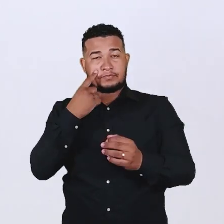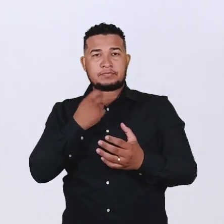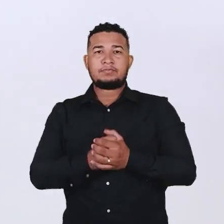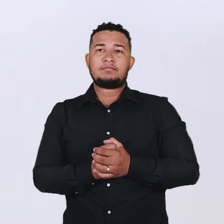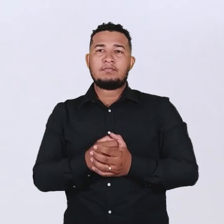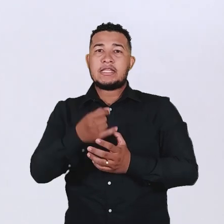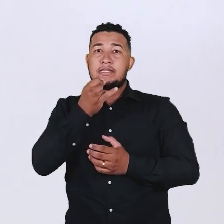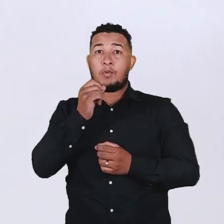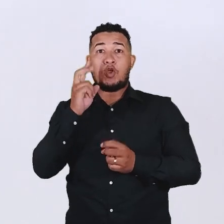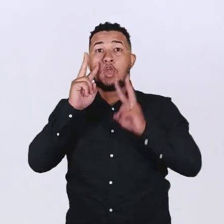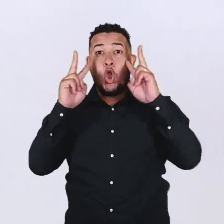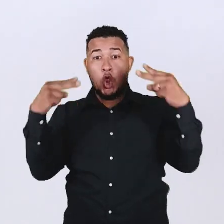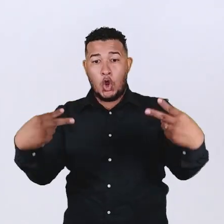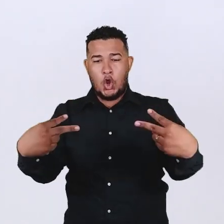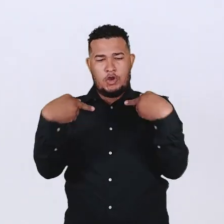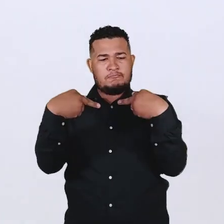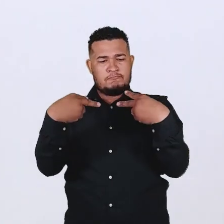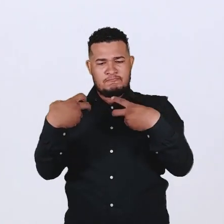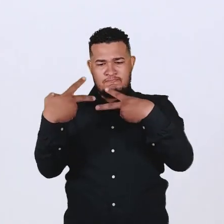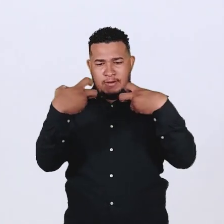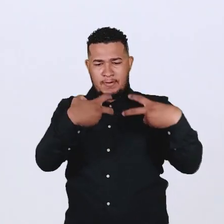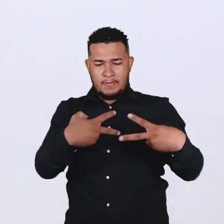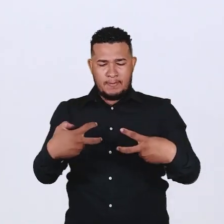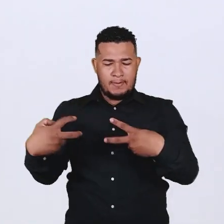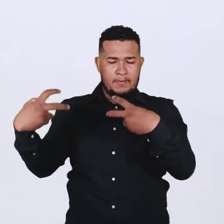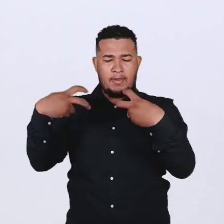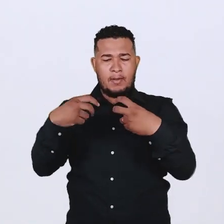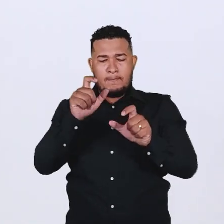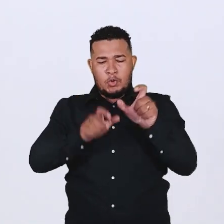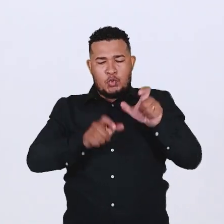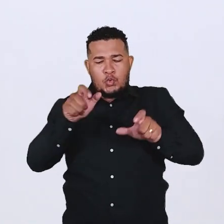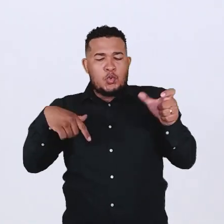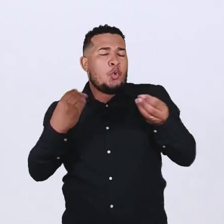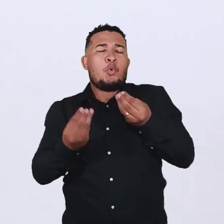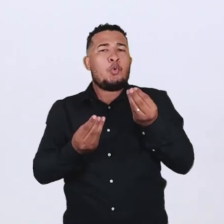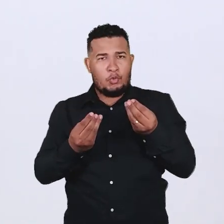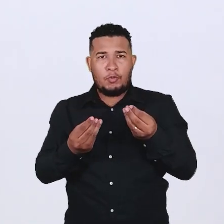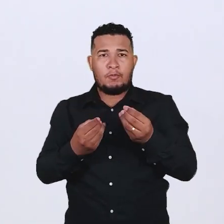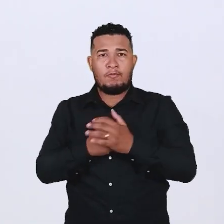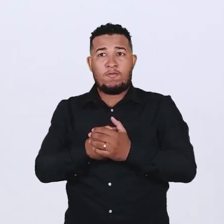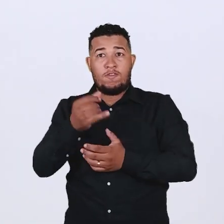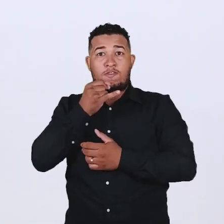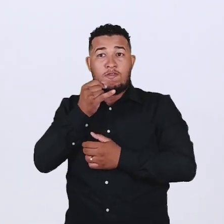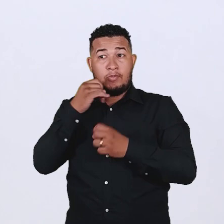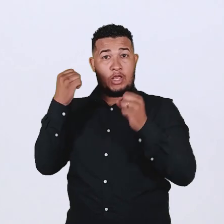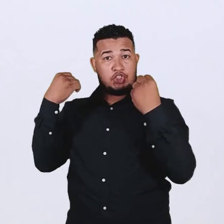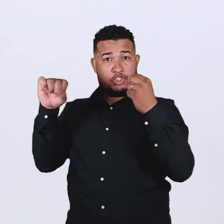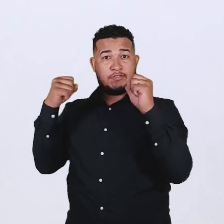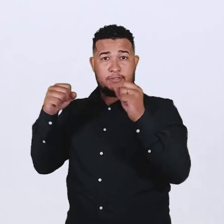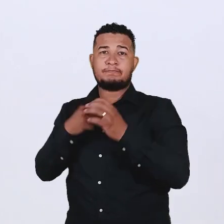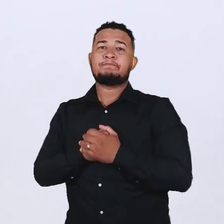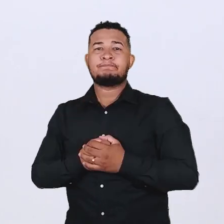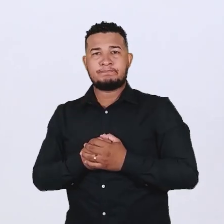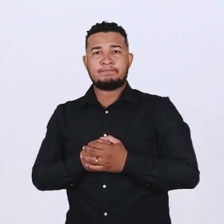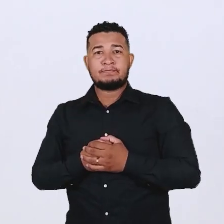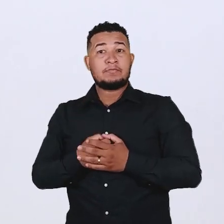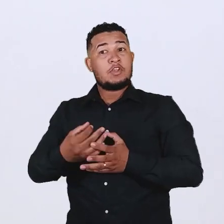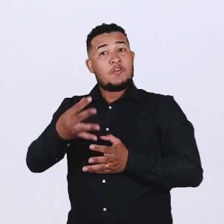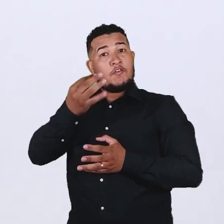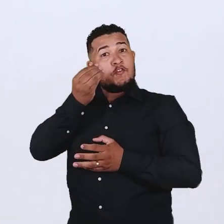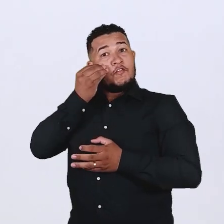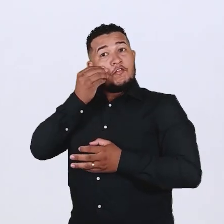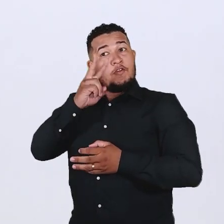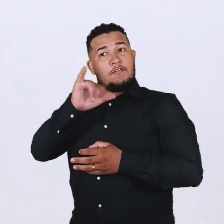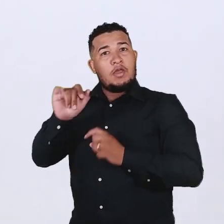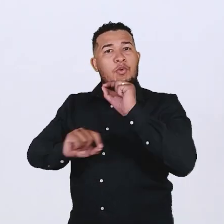Então, quando você vê a sua realidade atual, quando você vê a realidade atual de uma pessoa, vou dar um exemplo para você sobre atividade física. Nós vamos